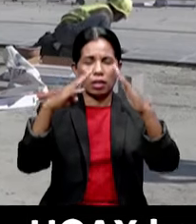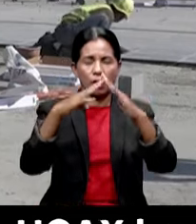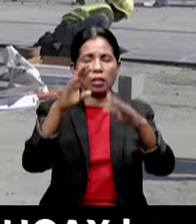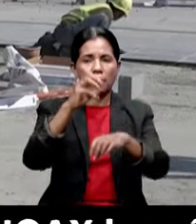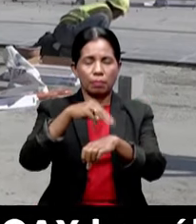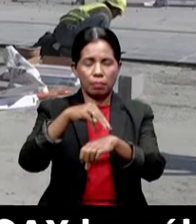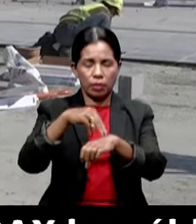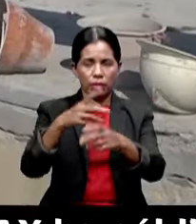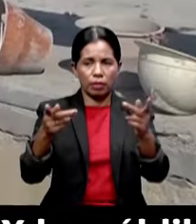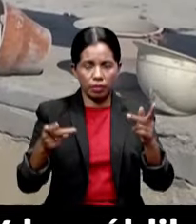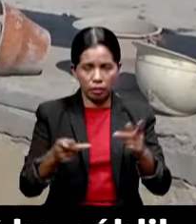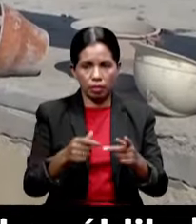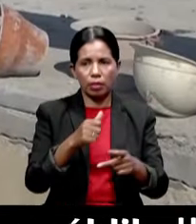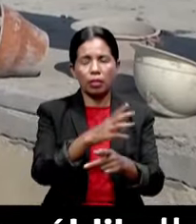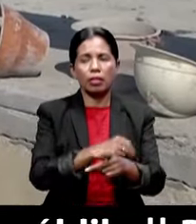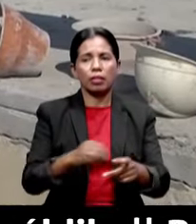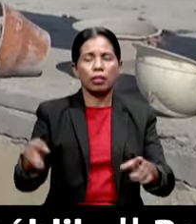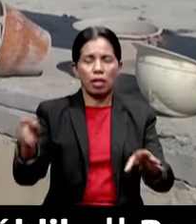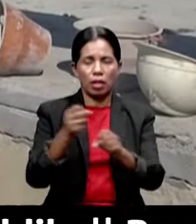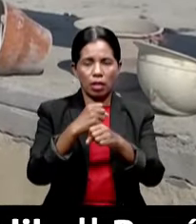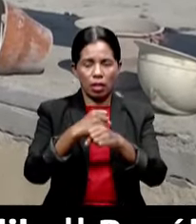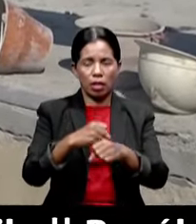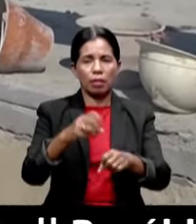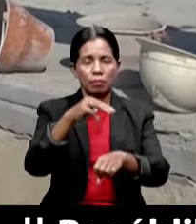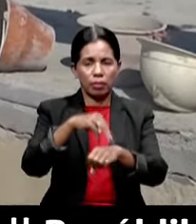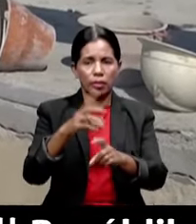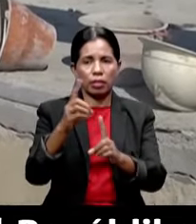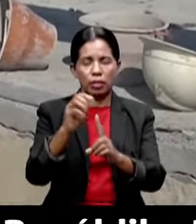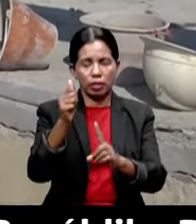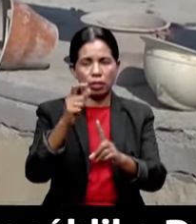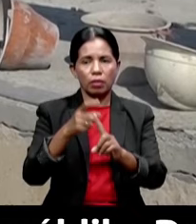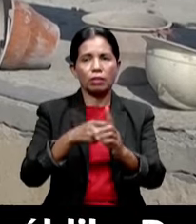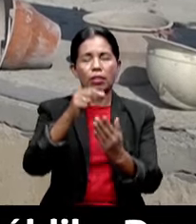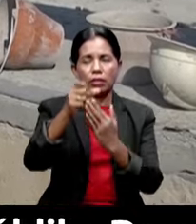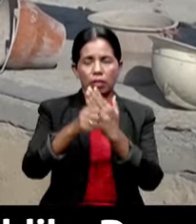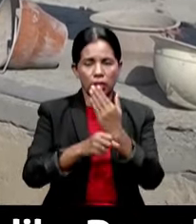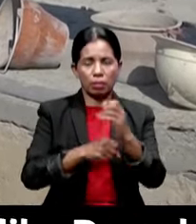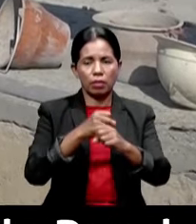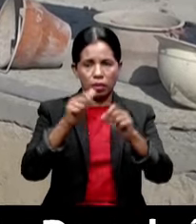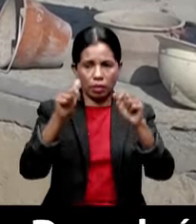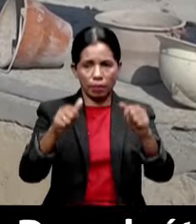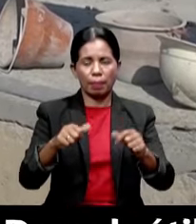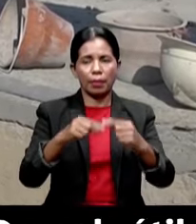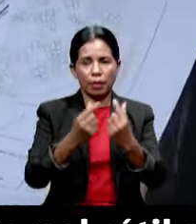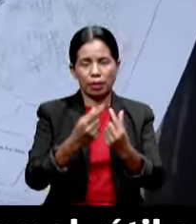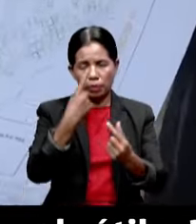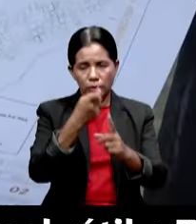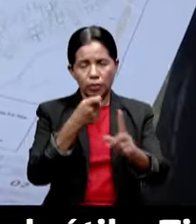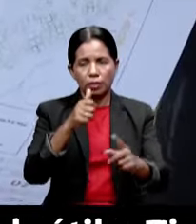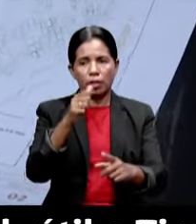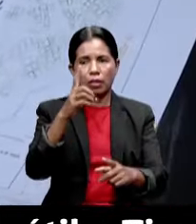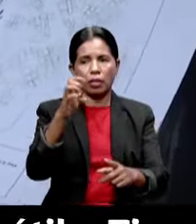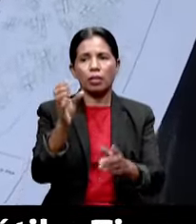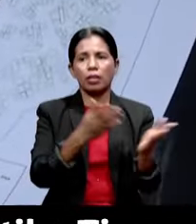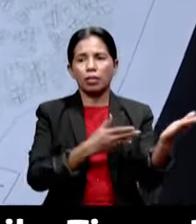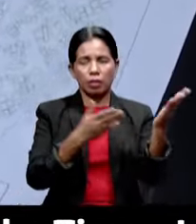neve sua santidade Papa Francisco se preside missa by Lorong Sanulo Fulans Templo, tinang, né? E a observação, né? Equipa o si ADN loriqueda só